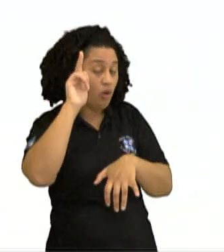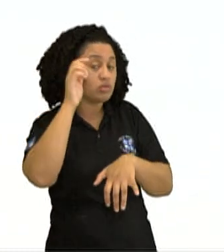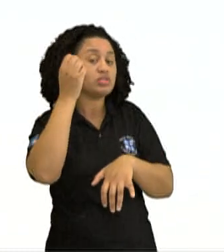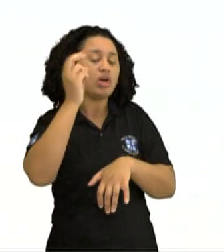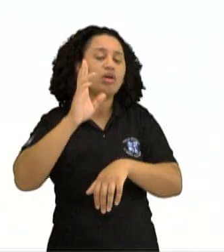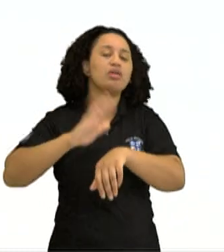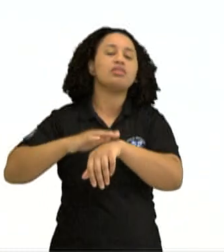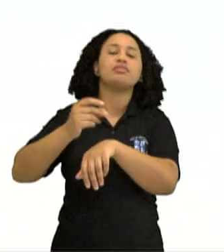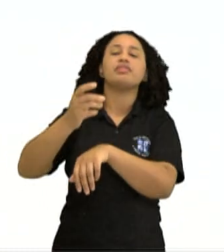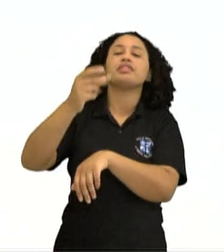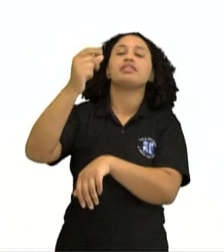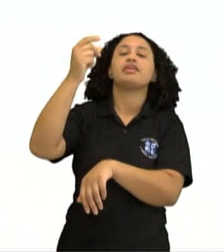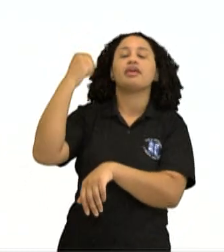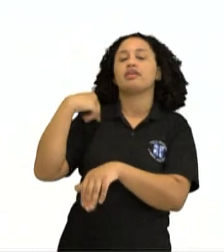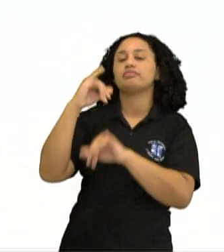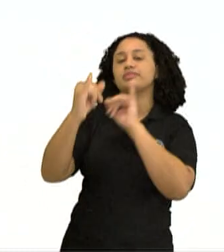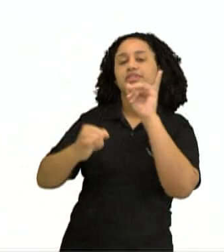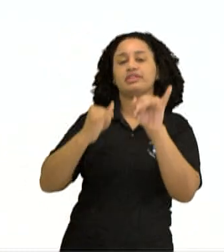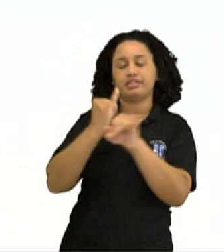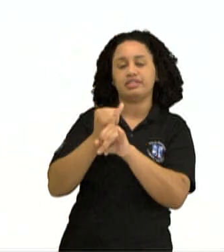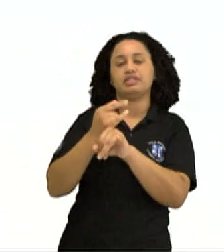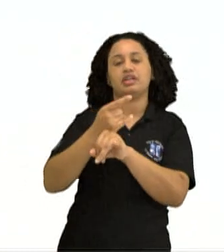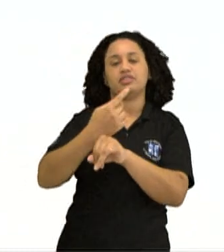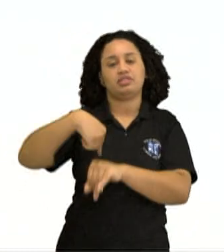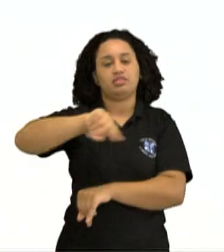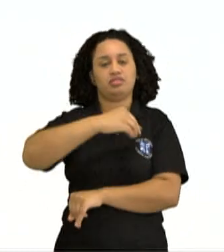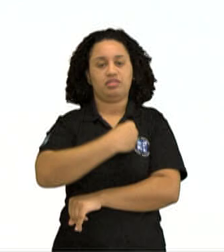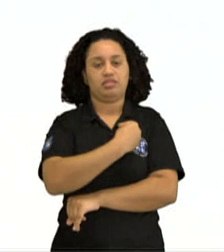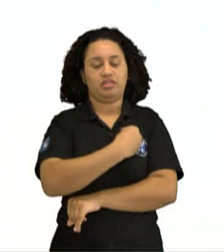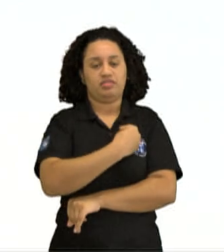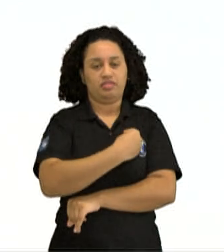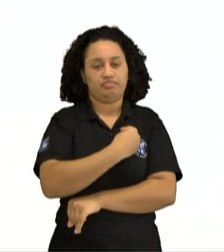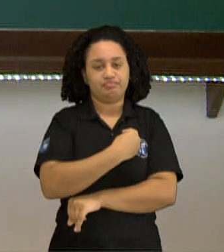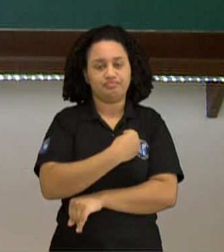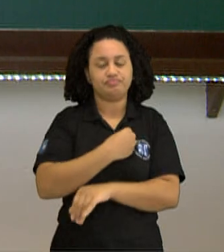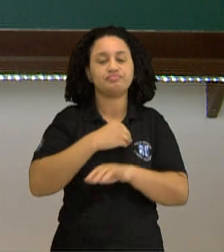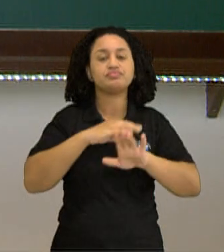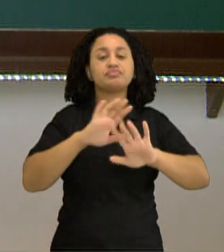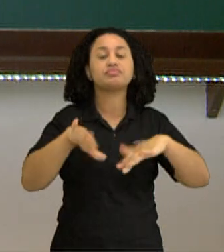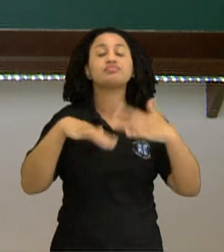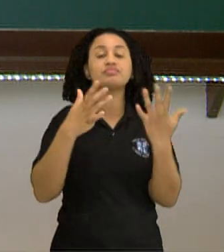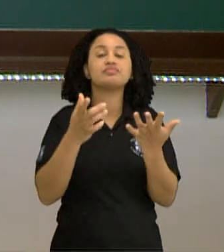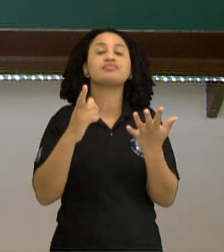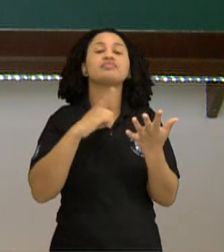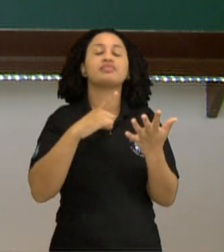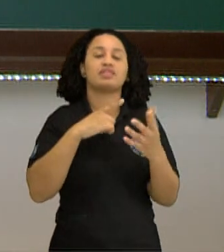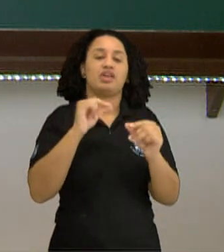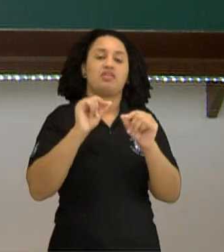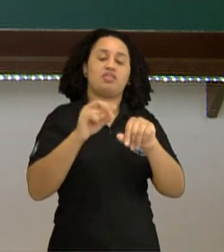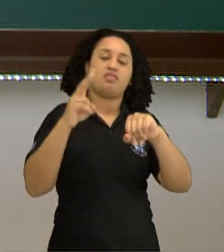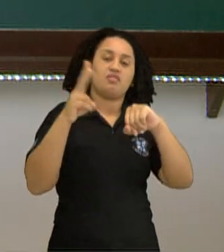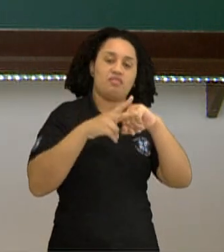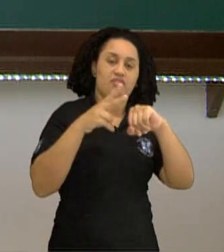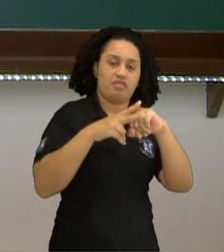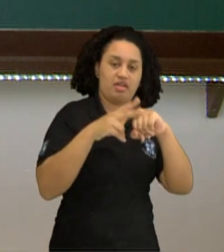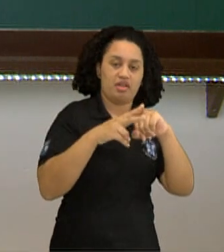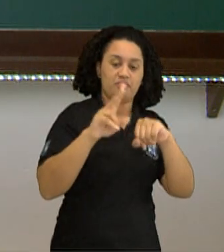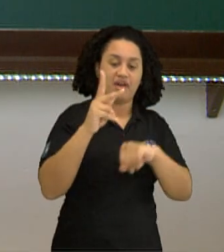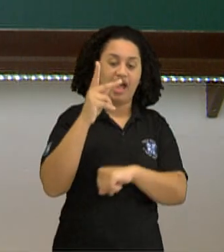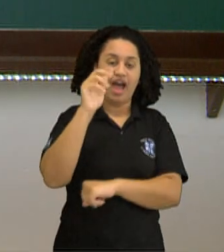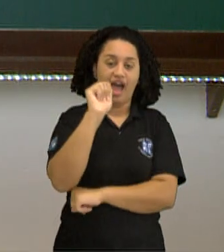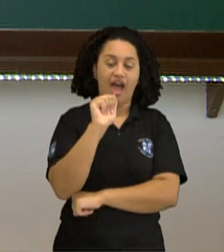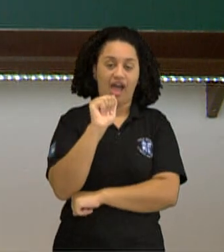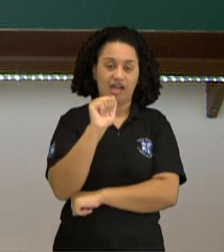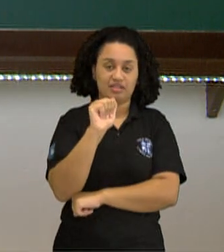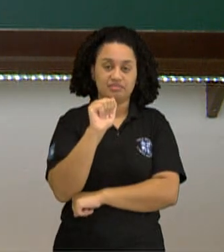e há tempos a internet tem feito parte da vida dos adolescentes. Então, aqui eu tenho o verbo haver indicando